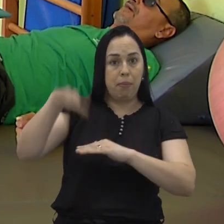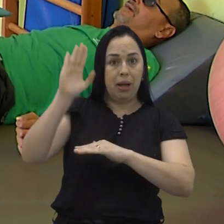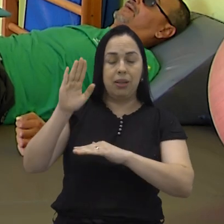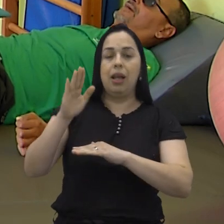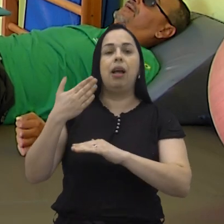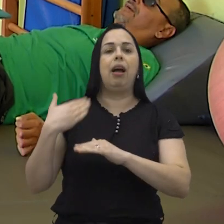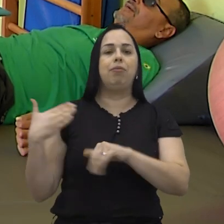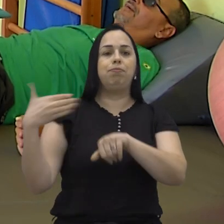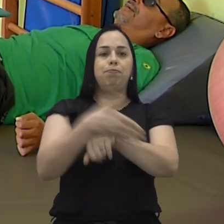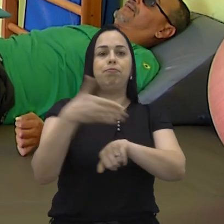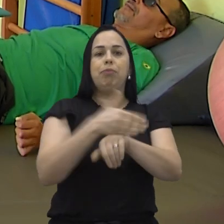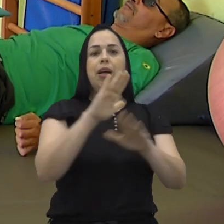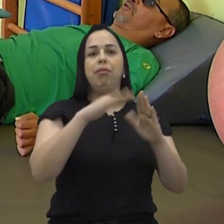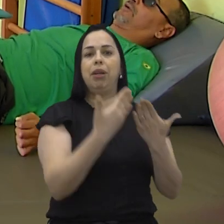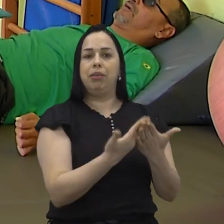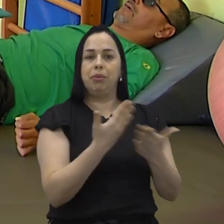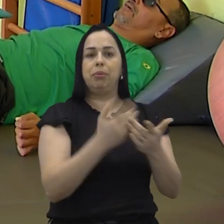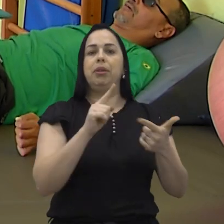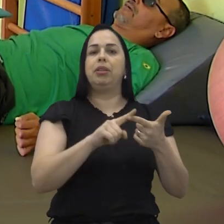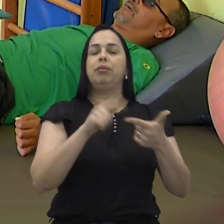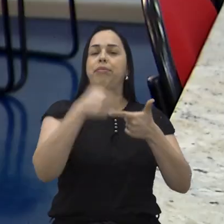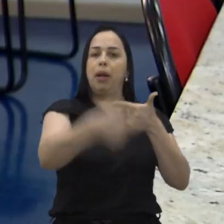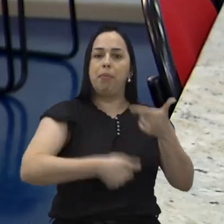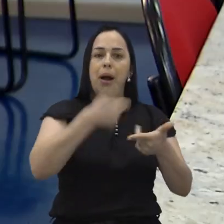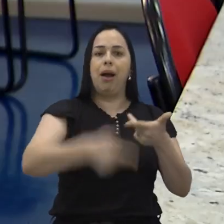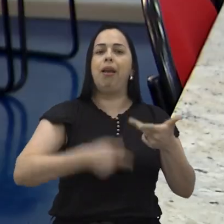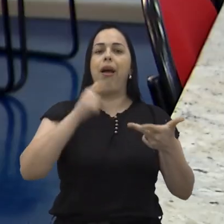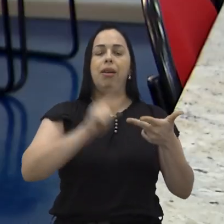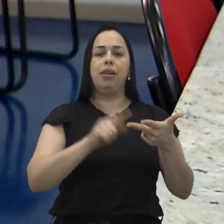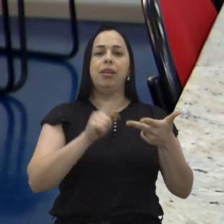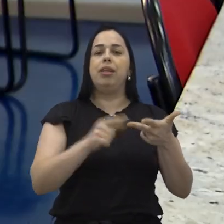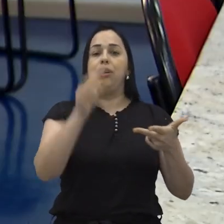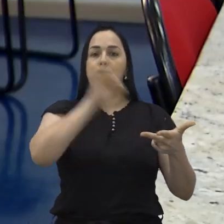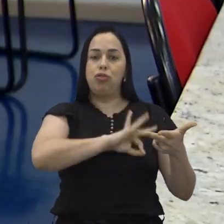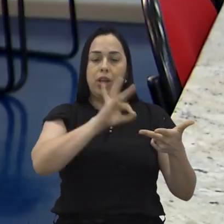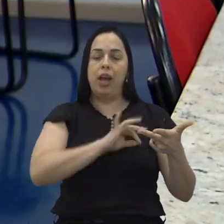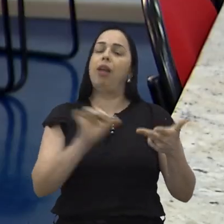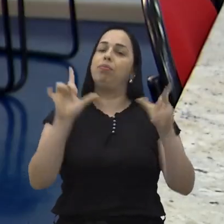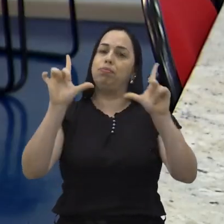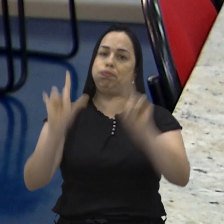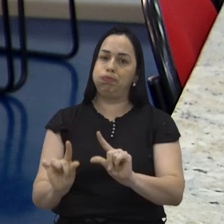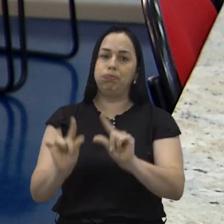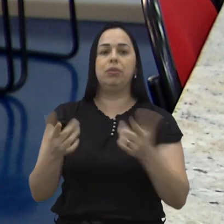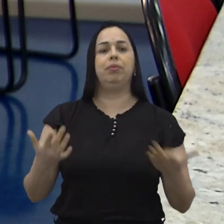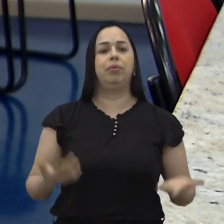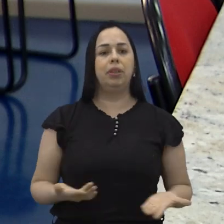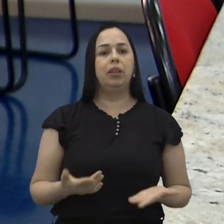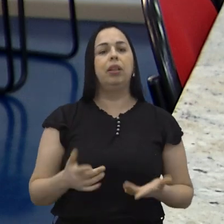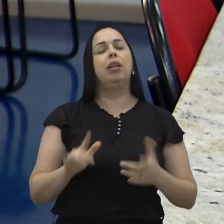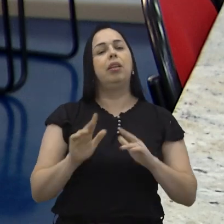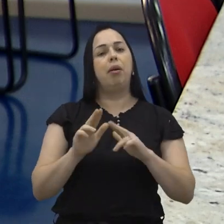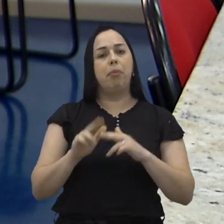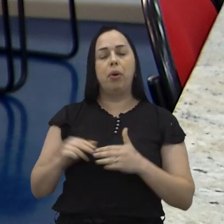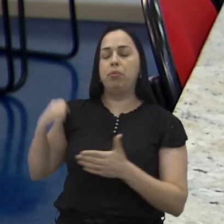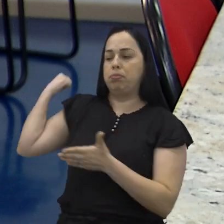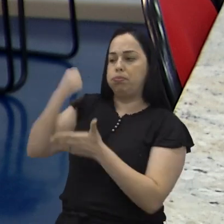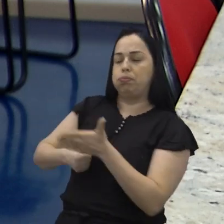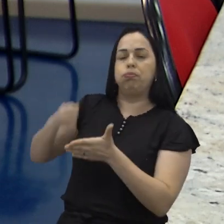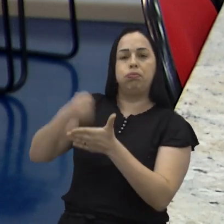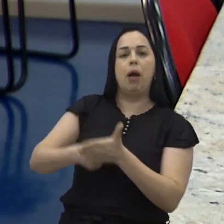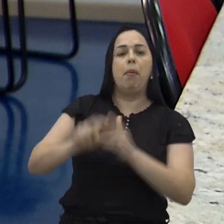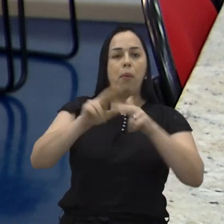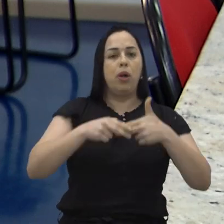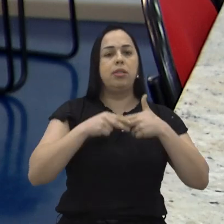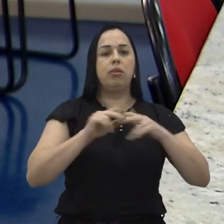tem menor acesso à educação, trabalho e renda. A própria história da pessoa com deficiência merece esse dia para a gente